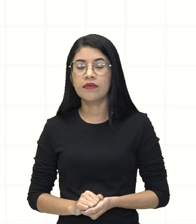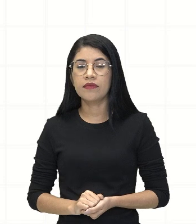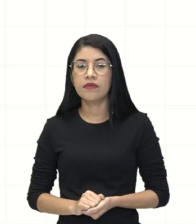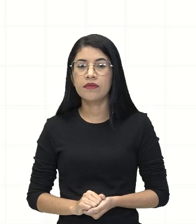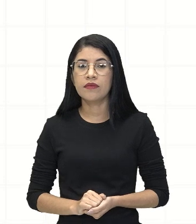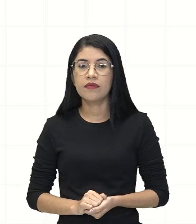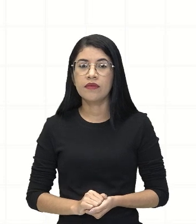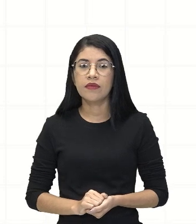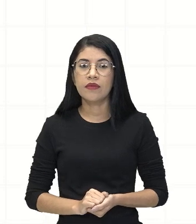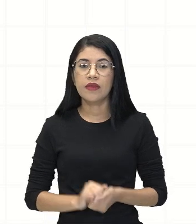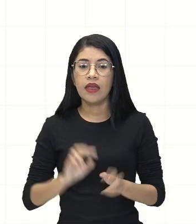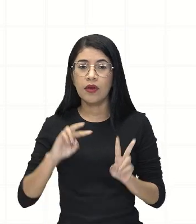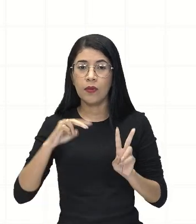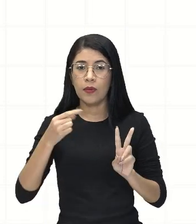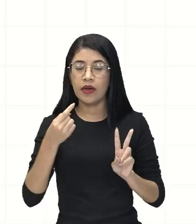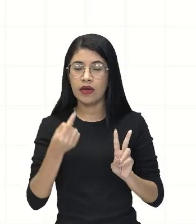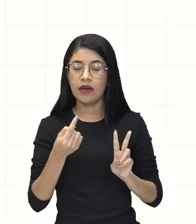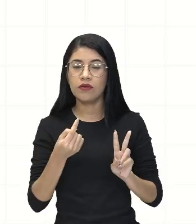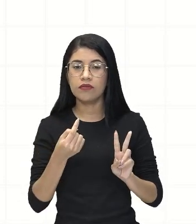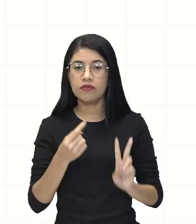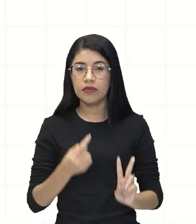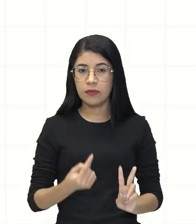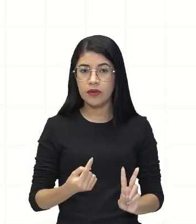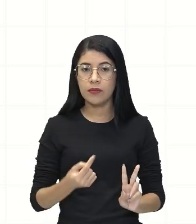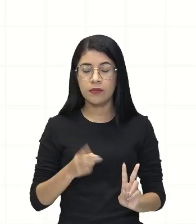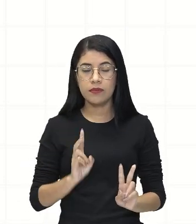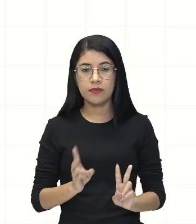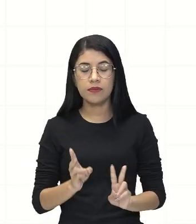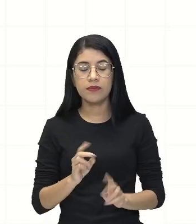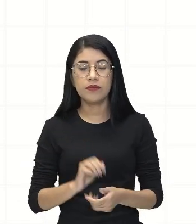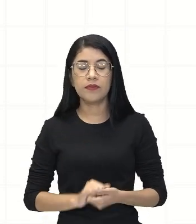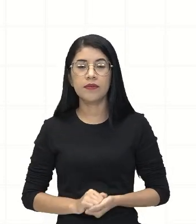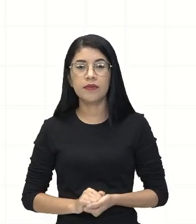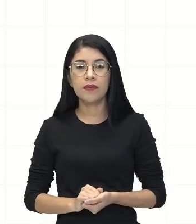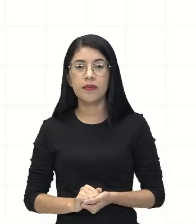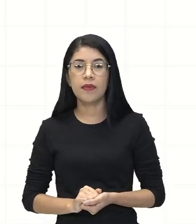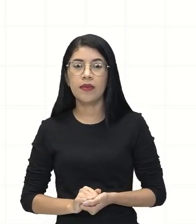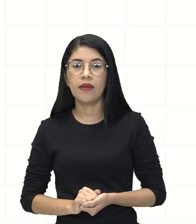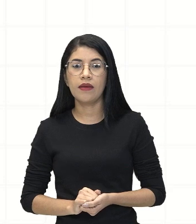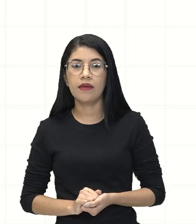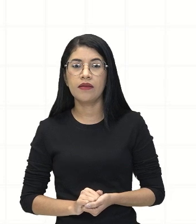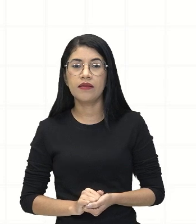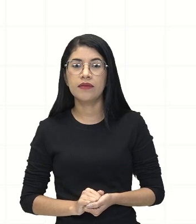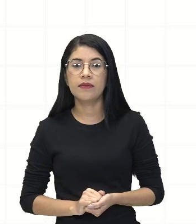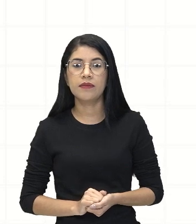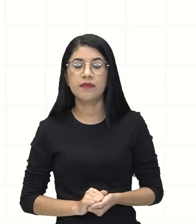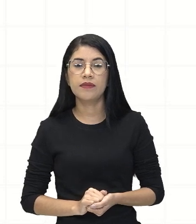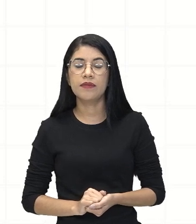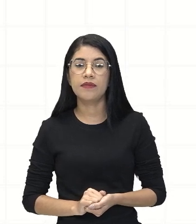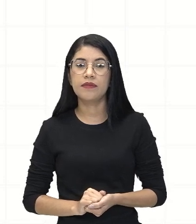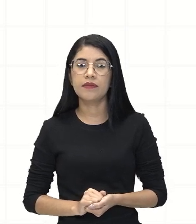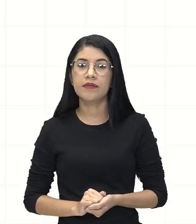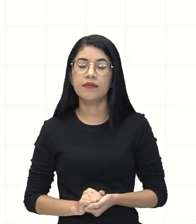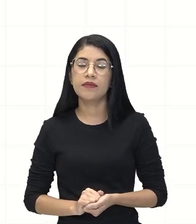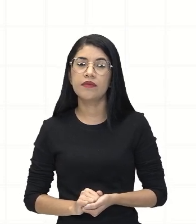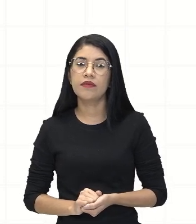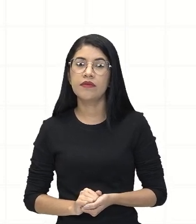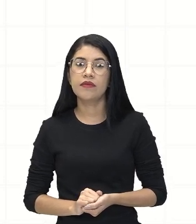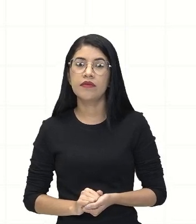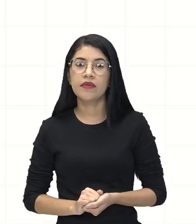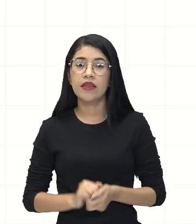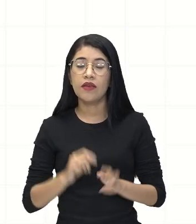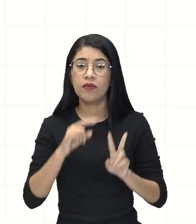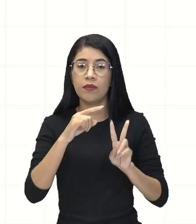bem? E aí, o que é que eu vou fazer? Vou fazer o seguinte. Vou multiplicar o índice